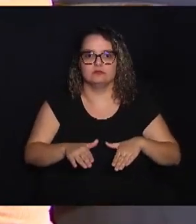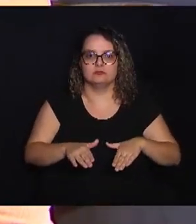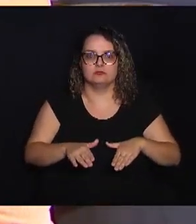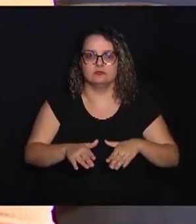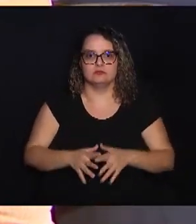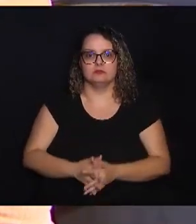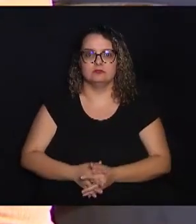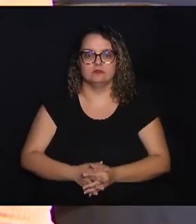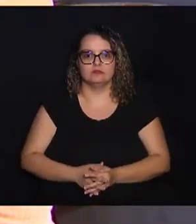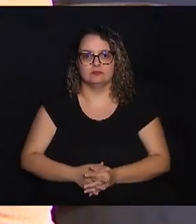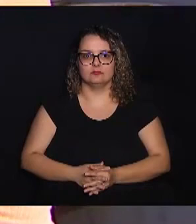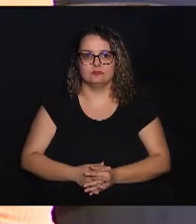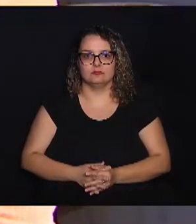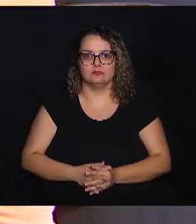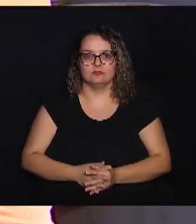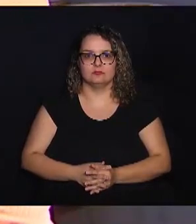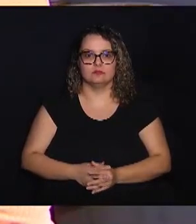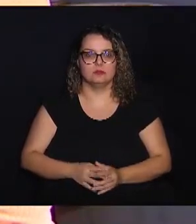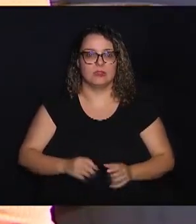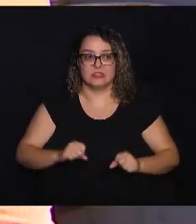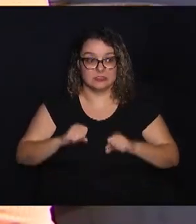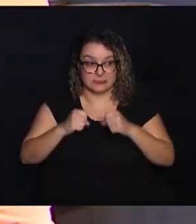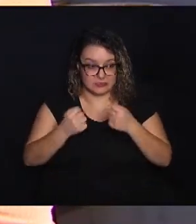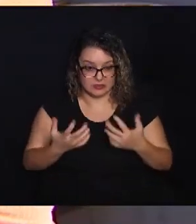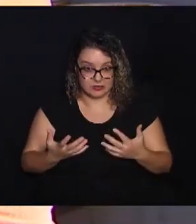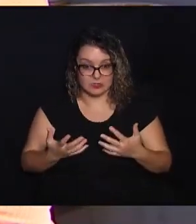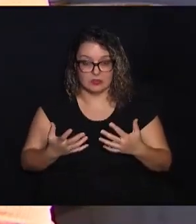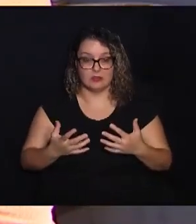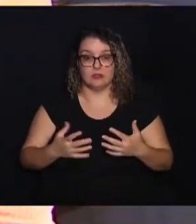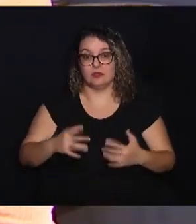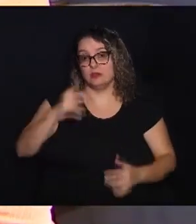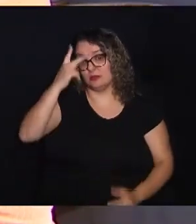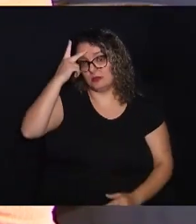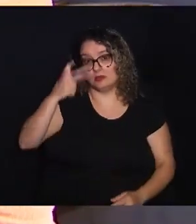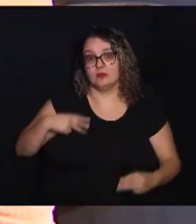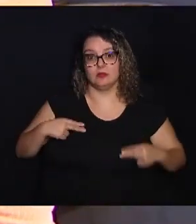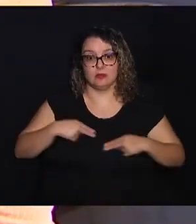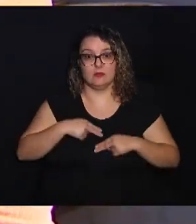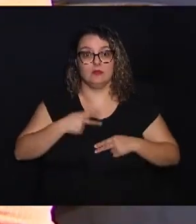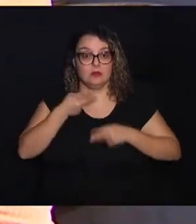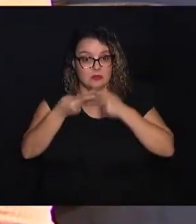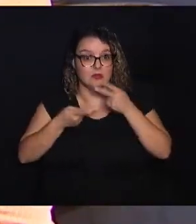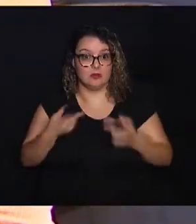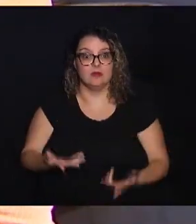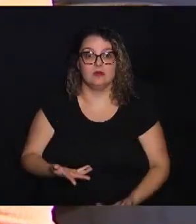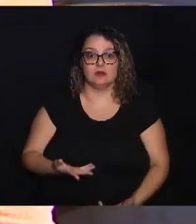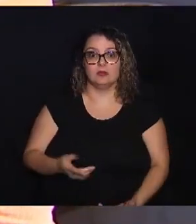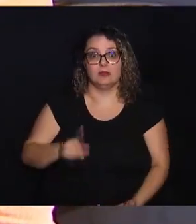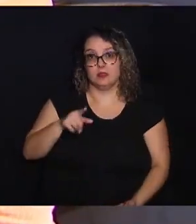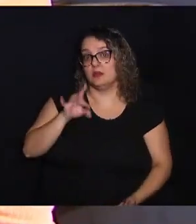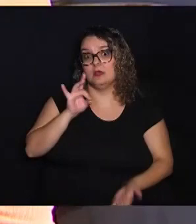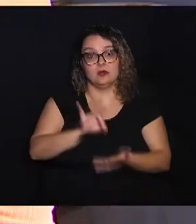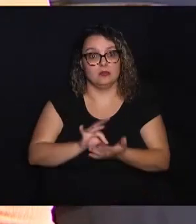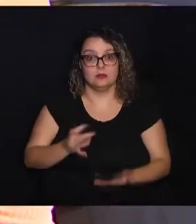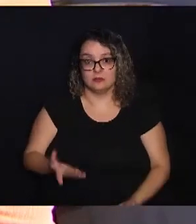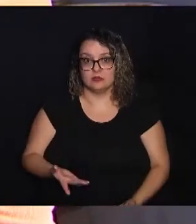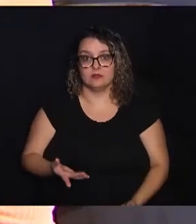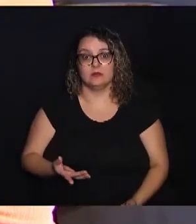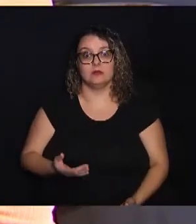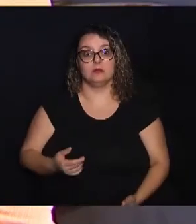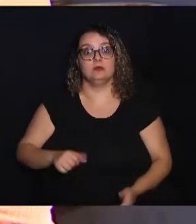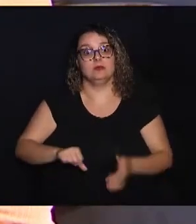esses chavões, assim, que o próprio Sebrae fala muito, é muita verdade. Dar o